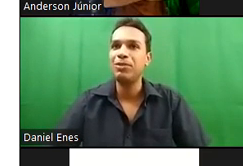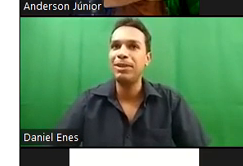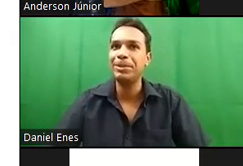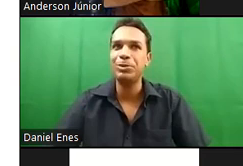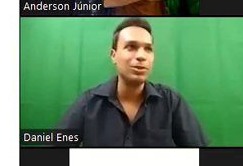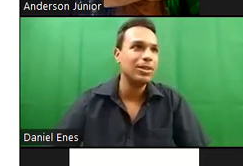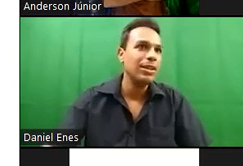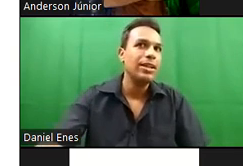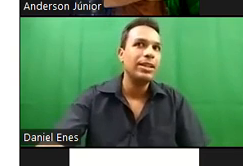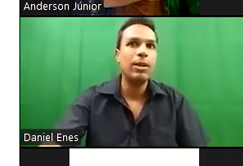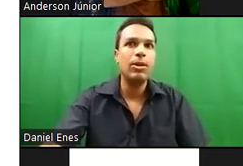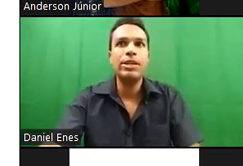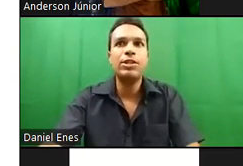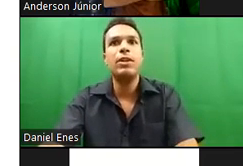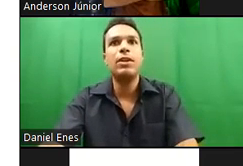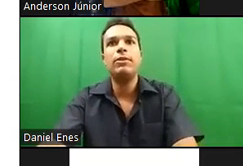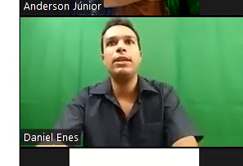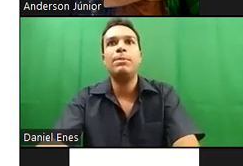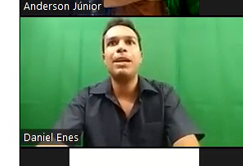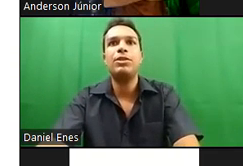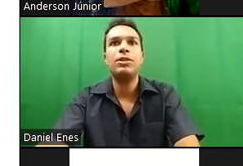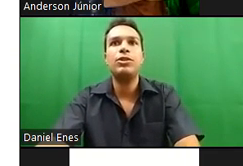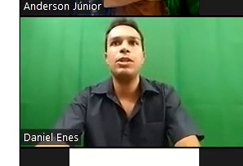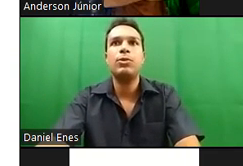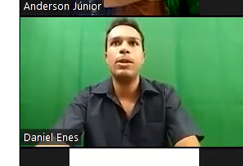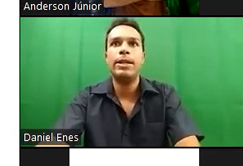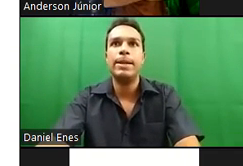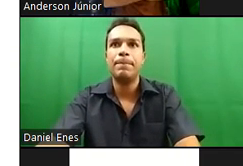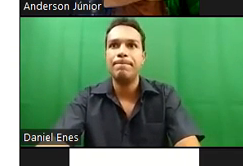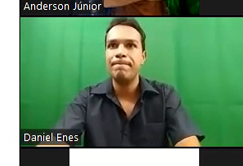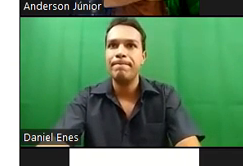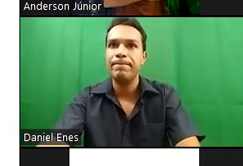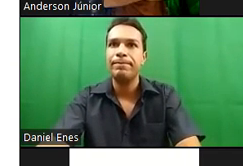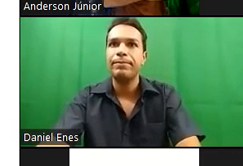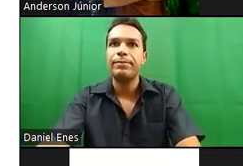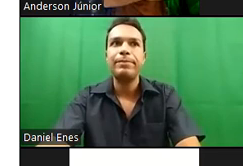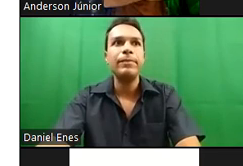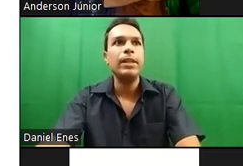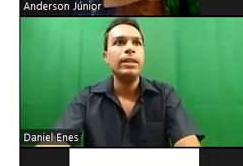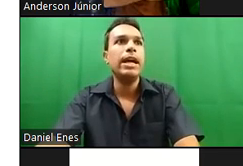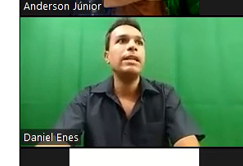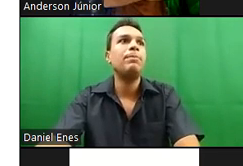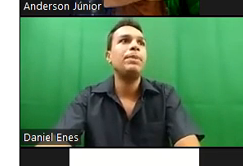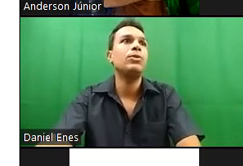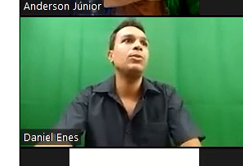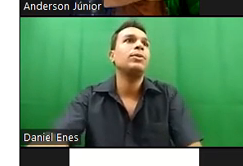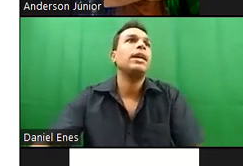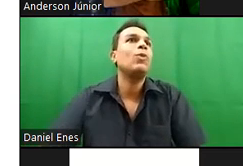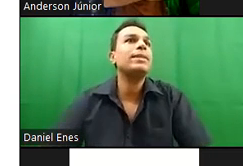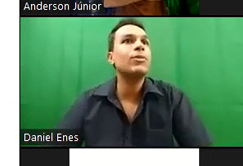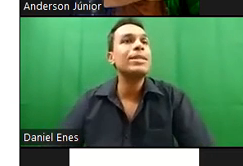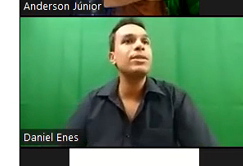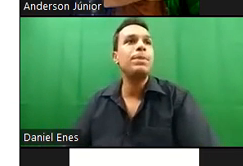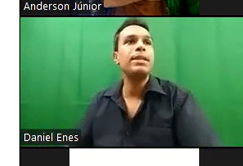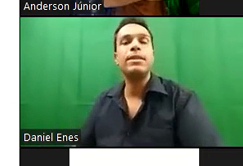nós falamos? Então, o que a gente vai ver a partir de agora. E aí a pergunta é,